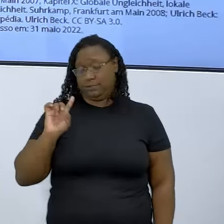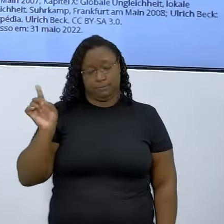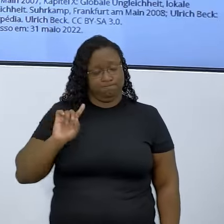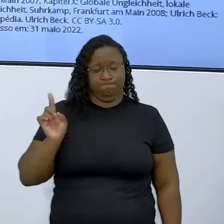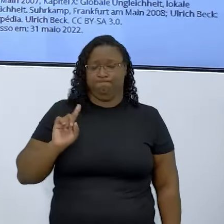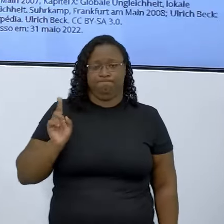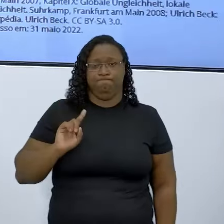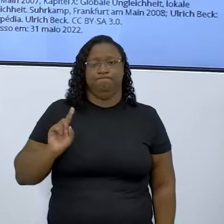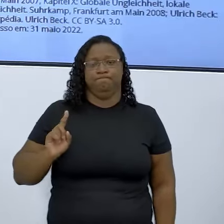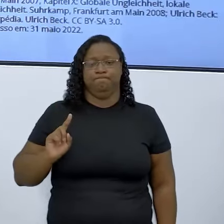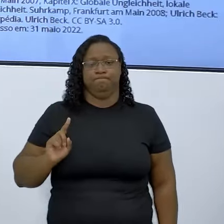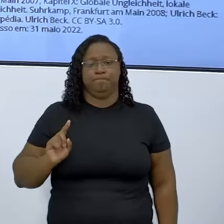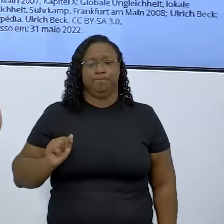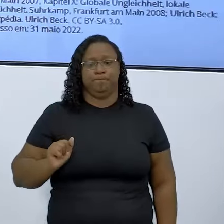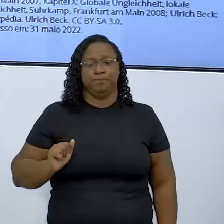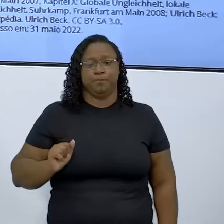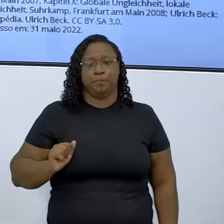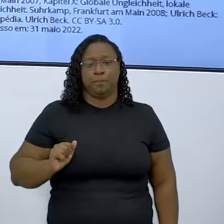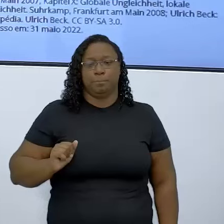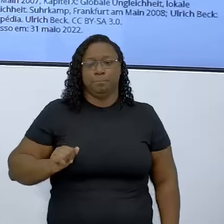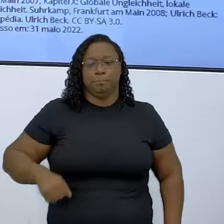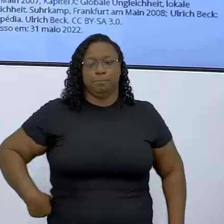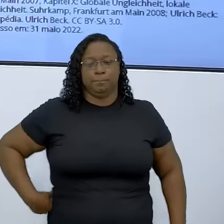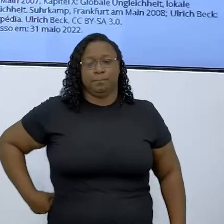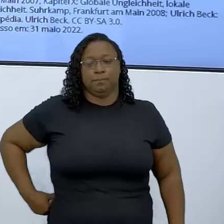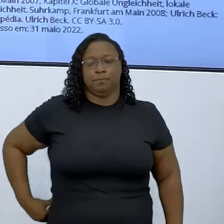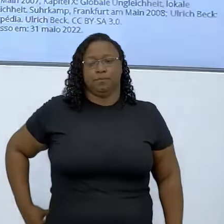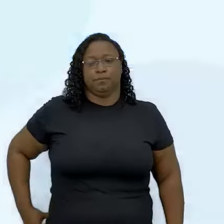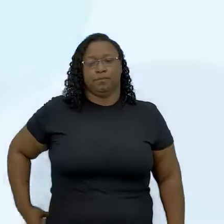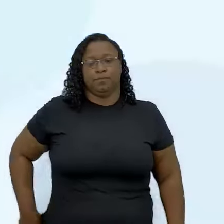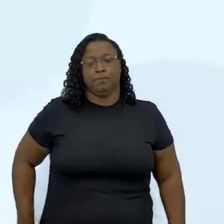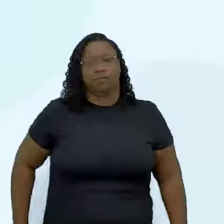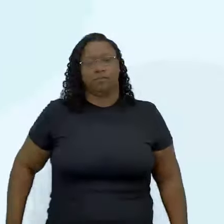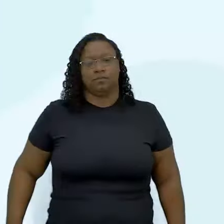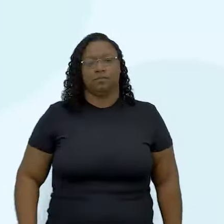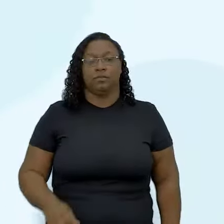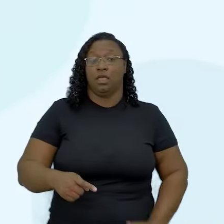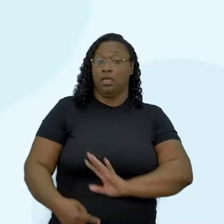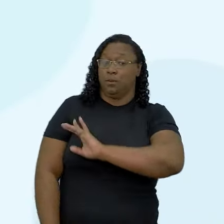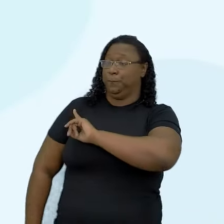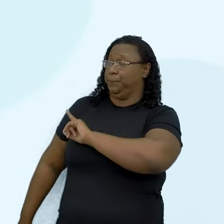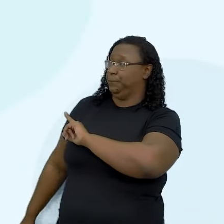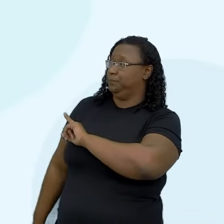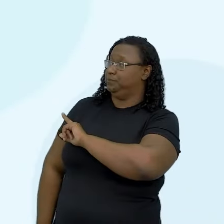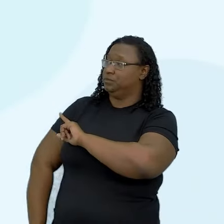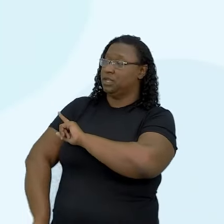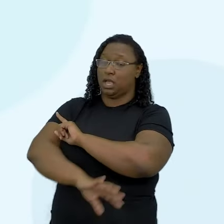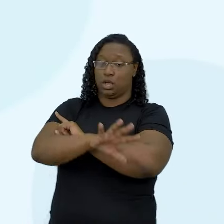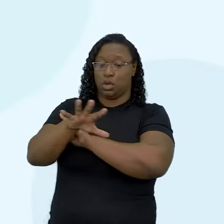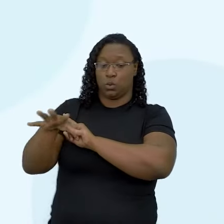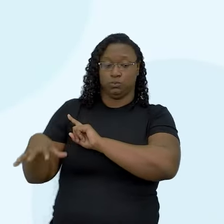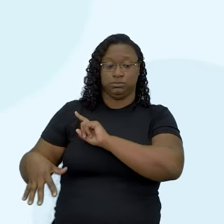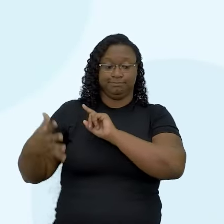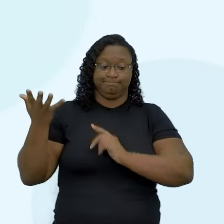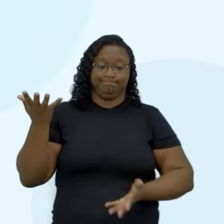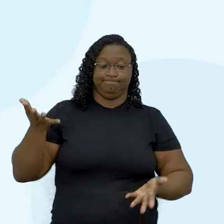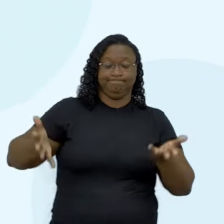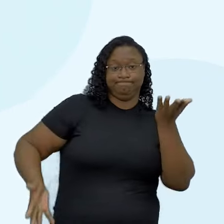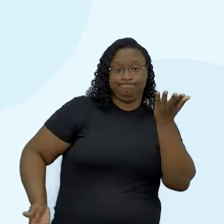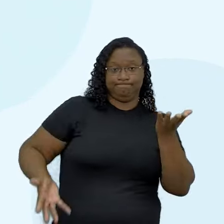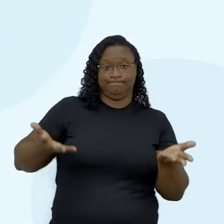que essa noção que ele traz aqui, né, que entre as sociedades estatais nacionais o conceito de classe, né,